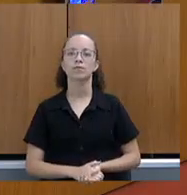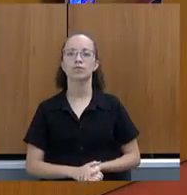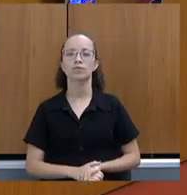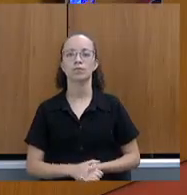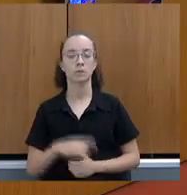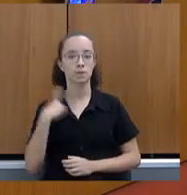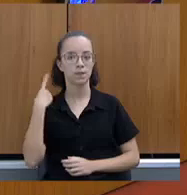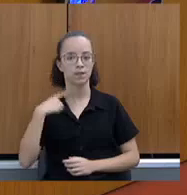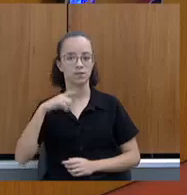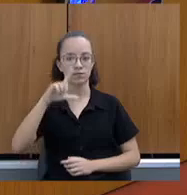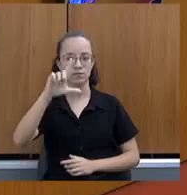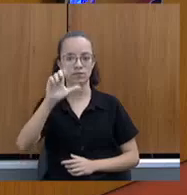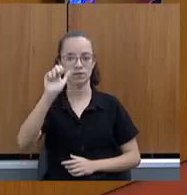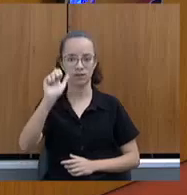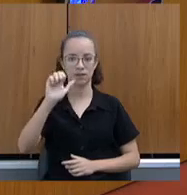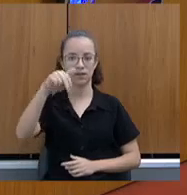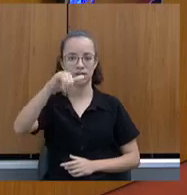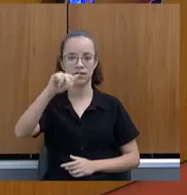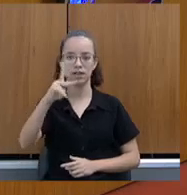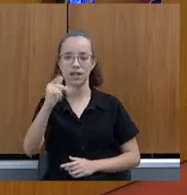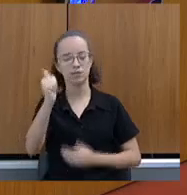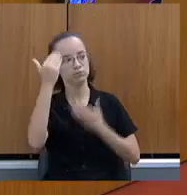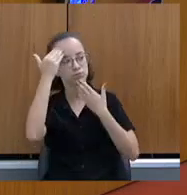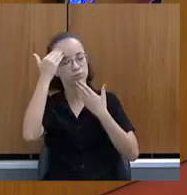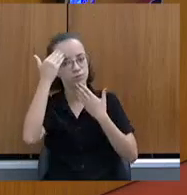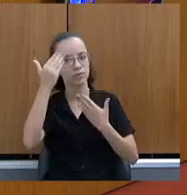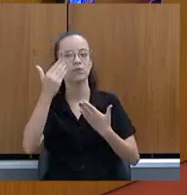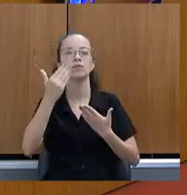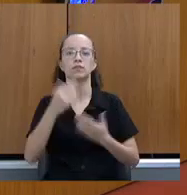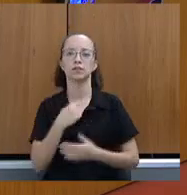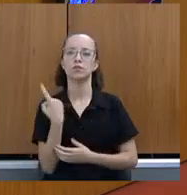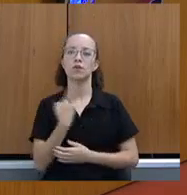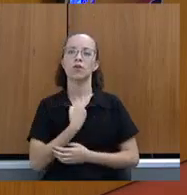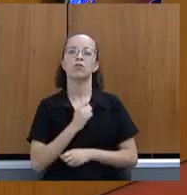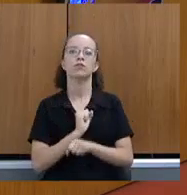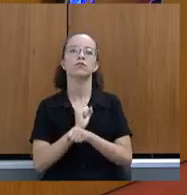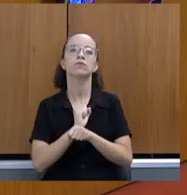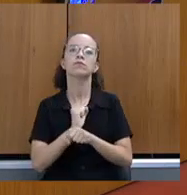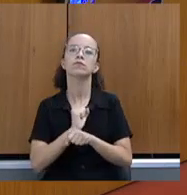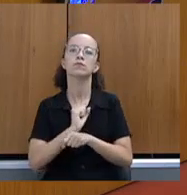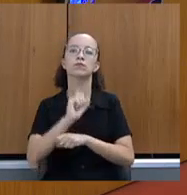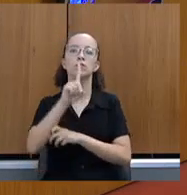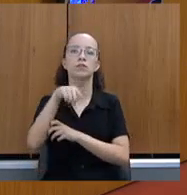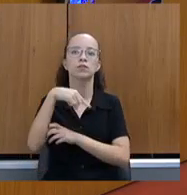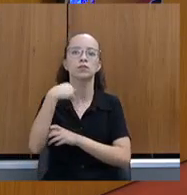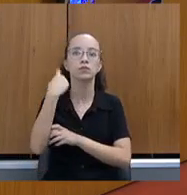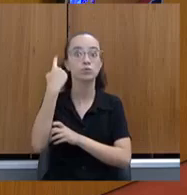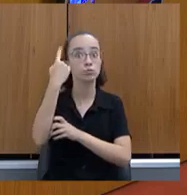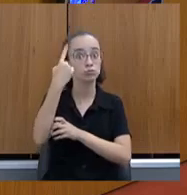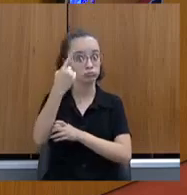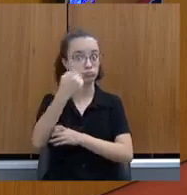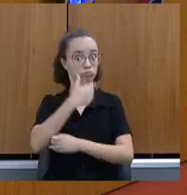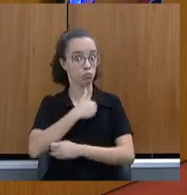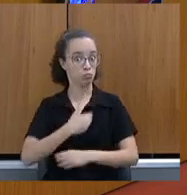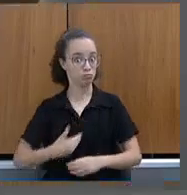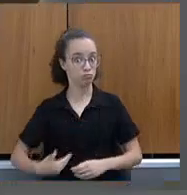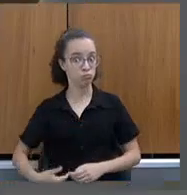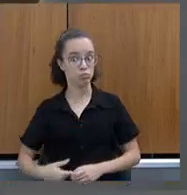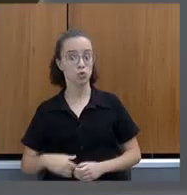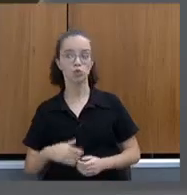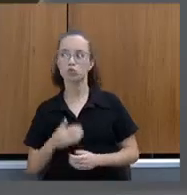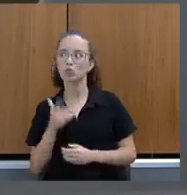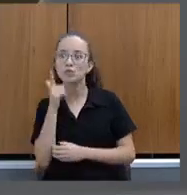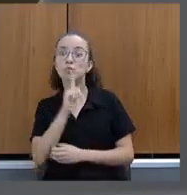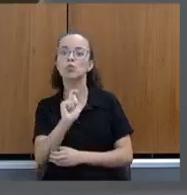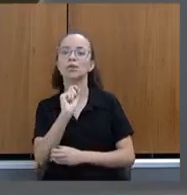deputada Leninha com a palavra muito obrigada a gente aguarda que nesse próximo círculo desse governo a gente consiga